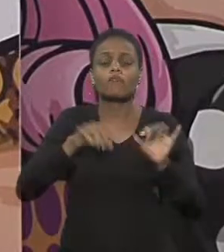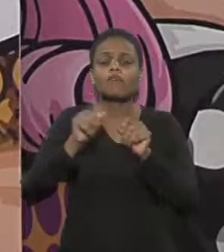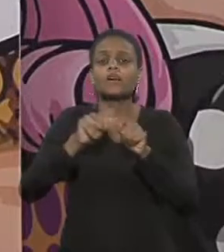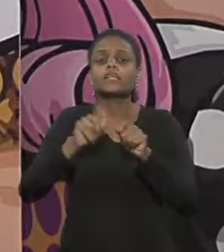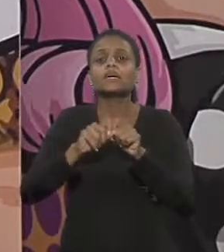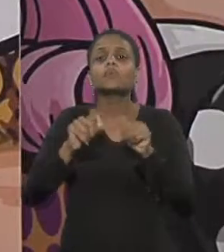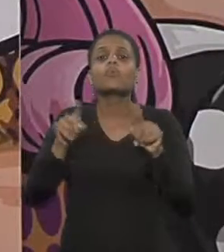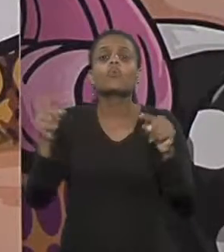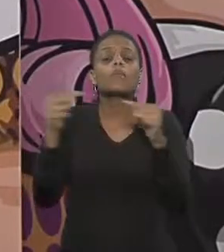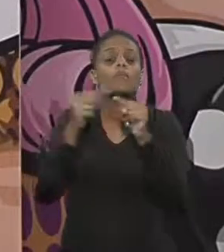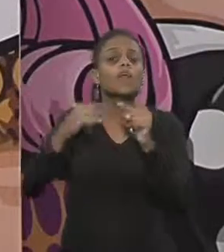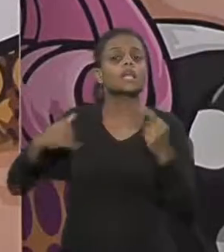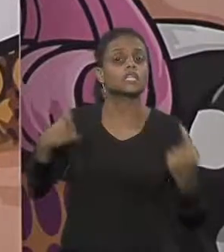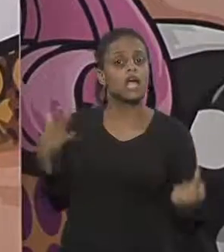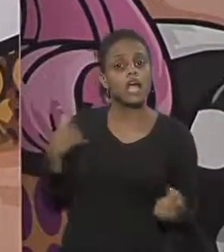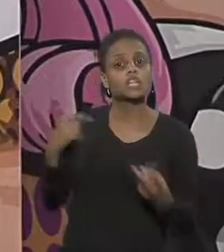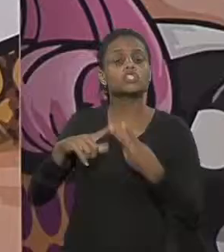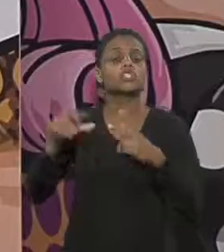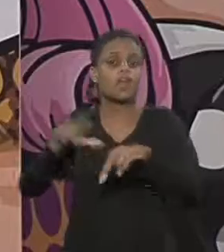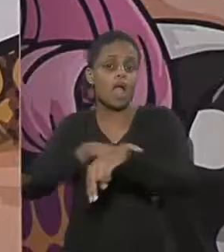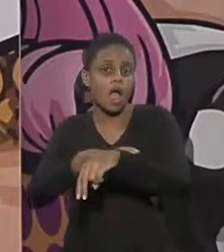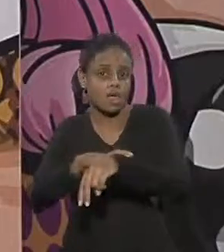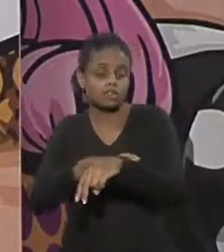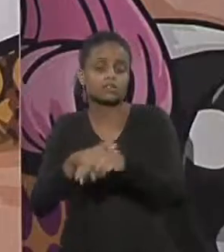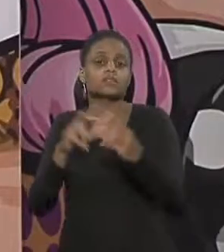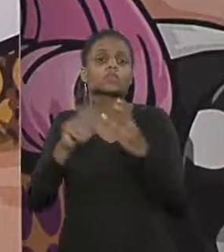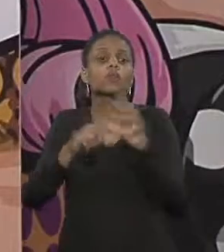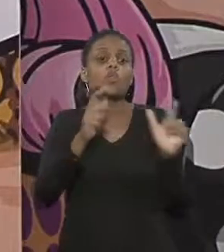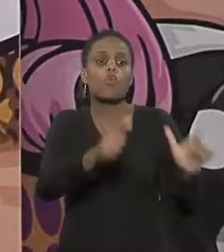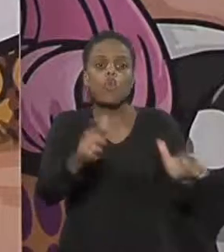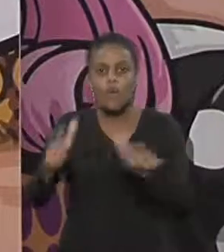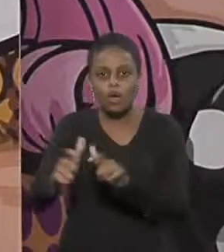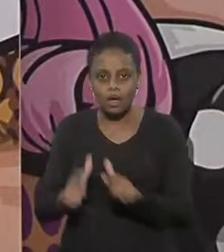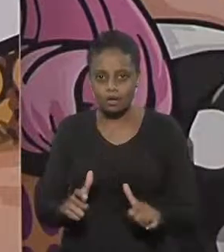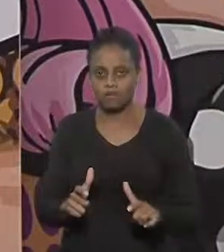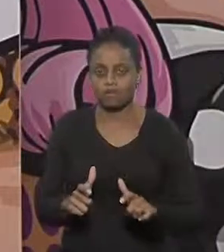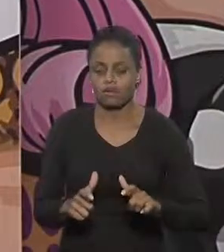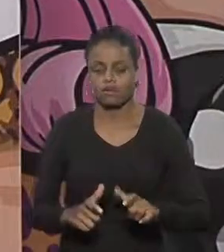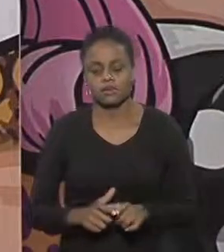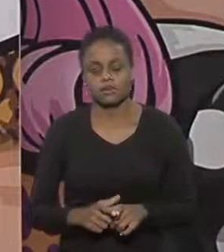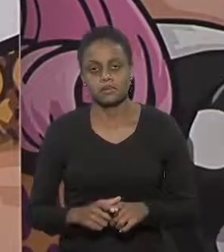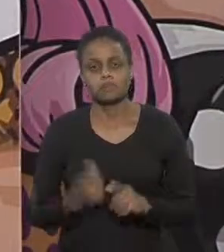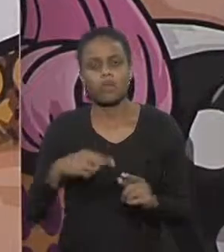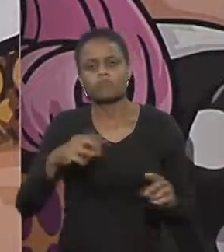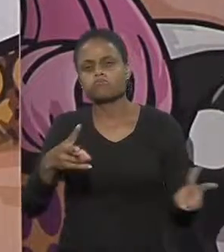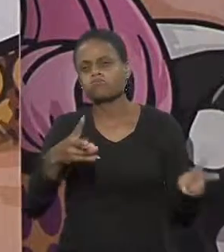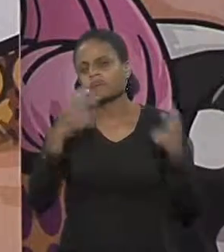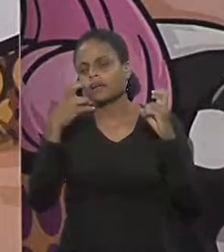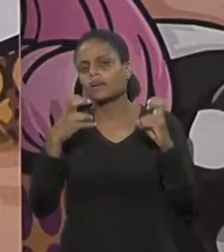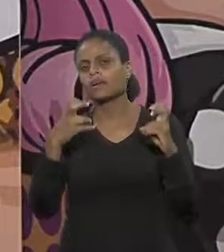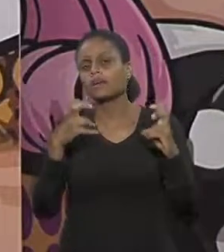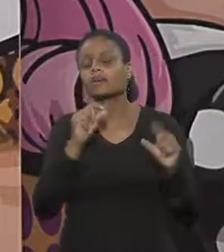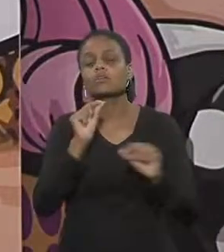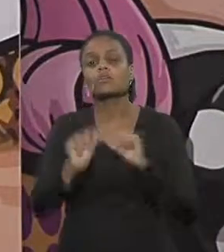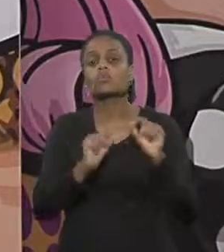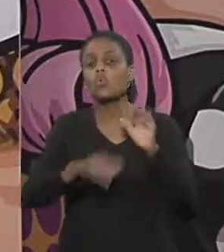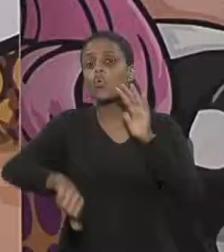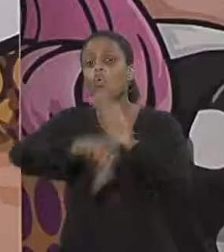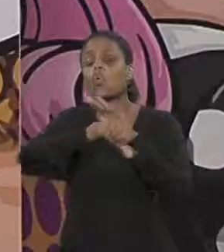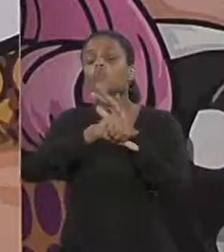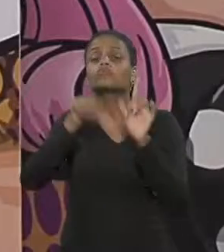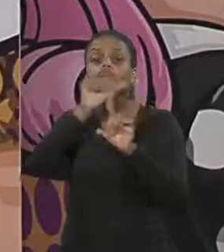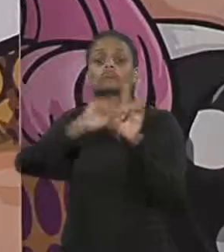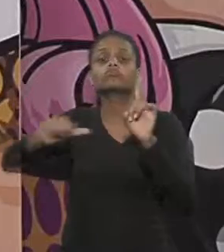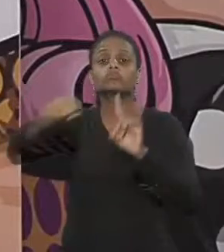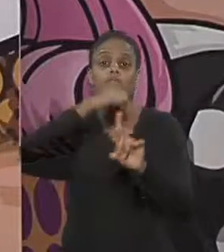nós fazemos com relação à idade, com relação à raça, com relação ao local da prática do crime. E o que a gente observa